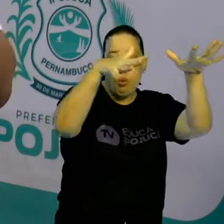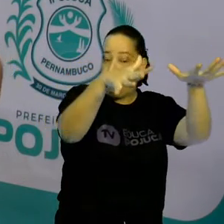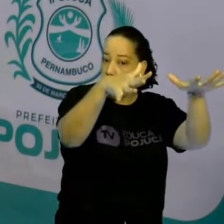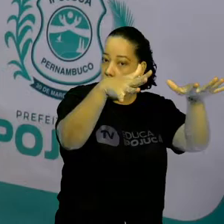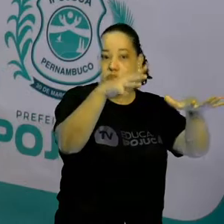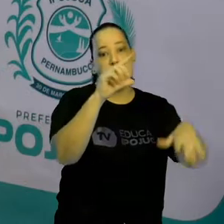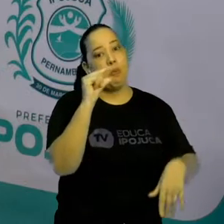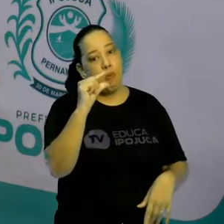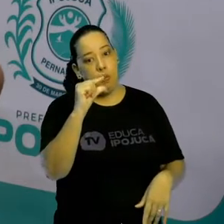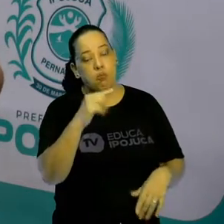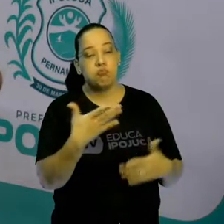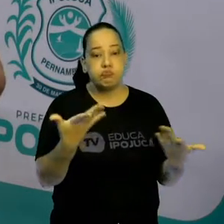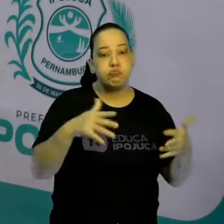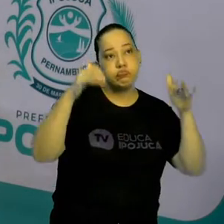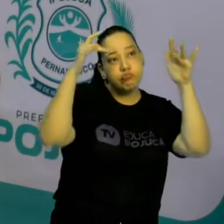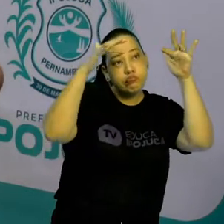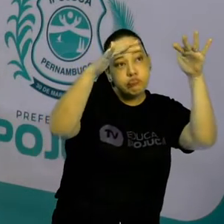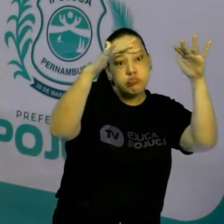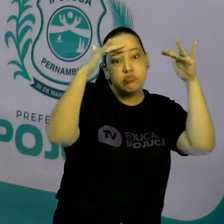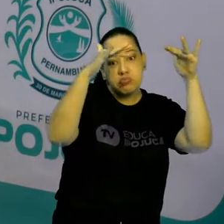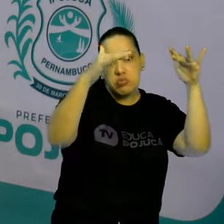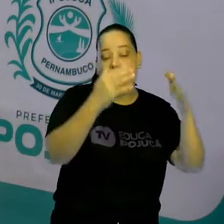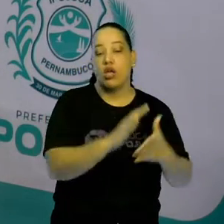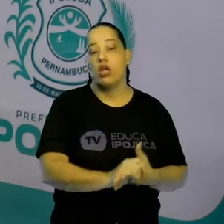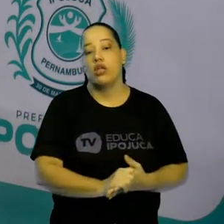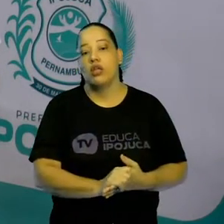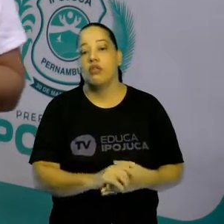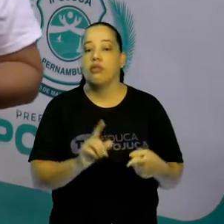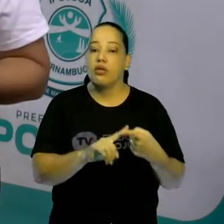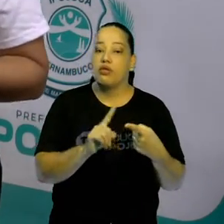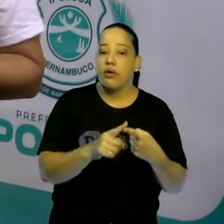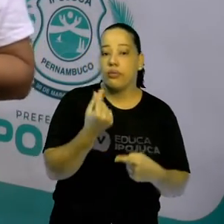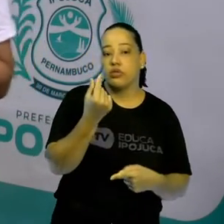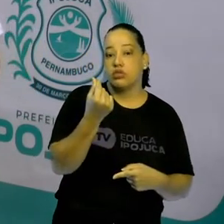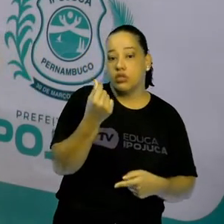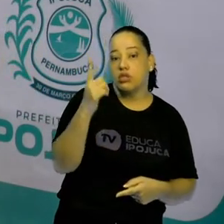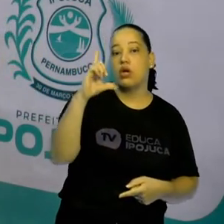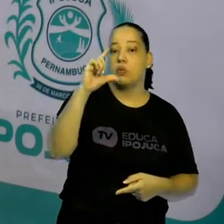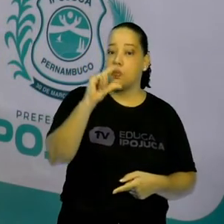de baixo custo, onde eu posso utilizar um reaproveitamento melhor,